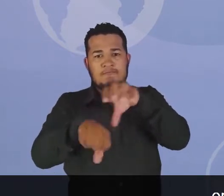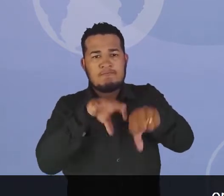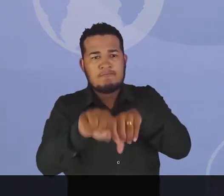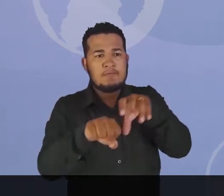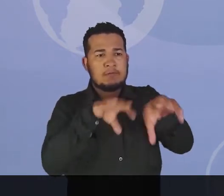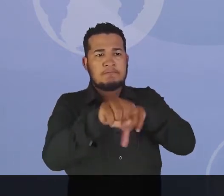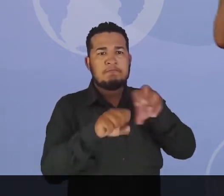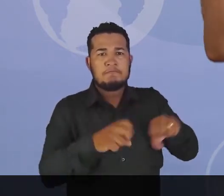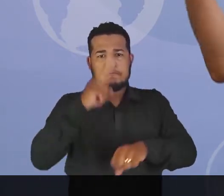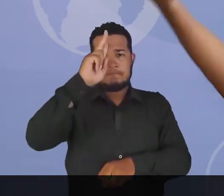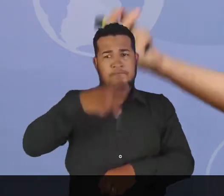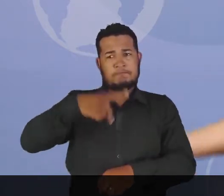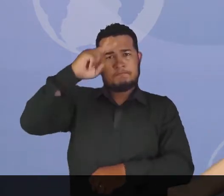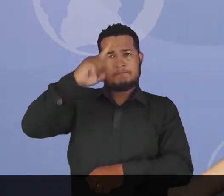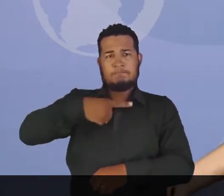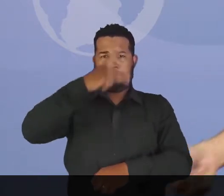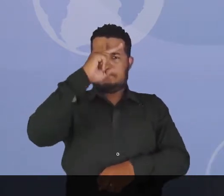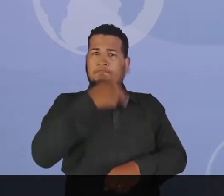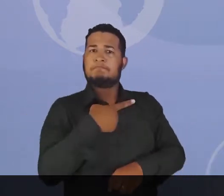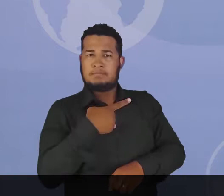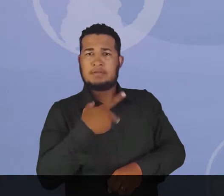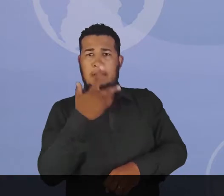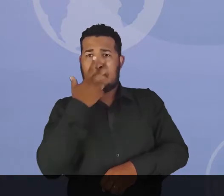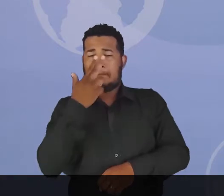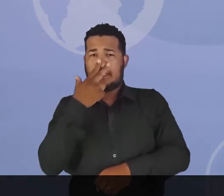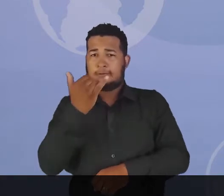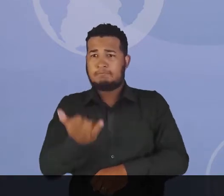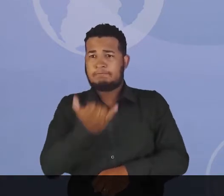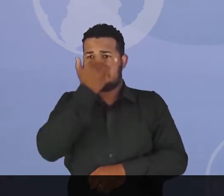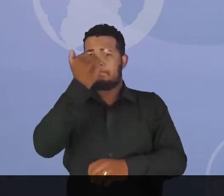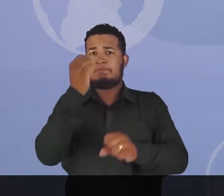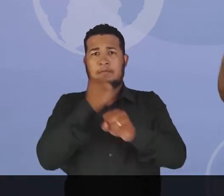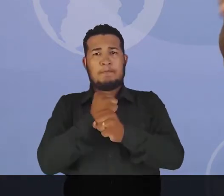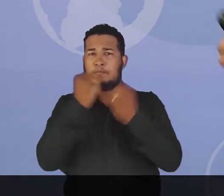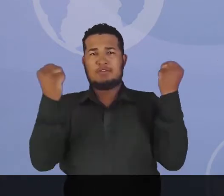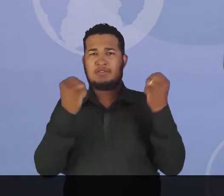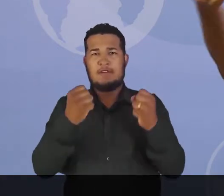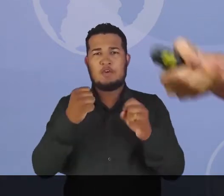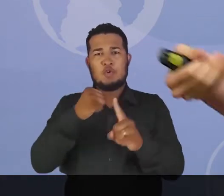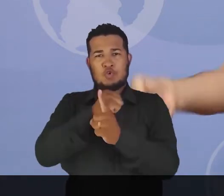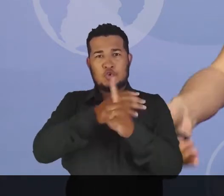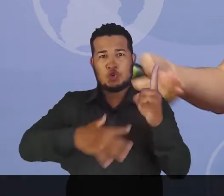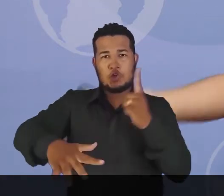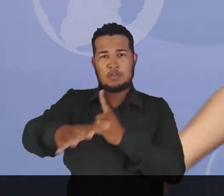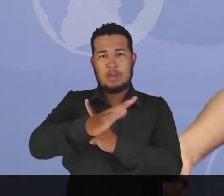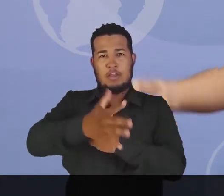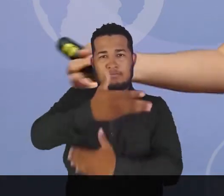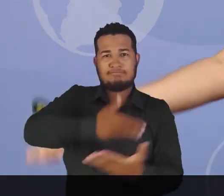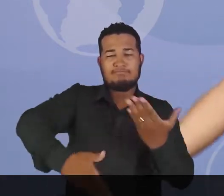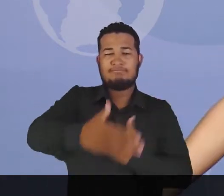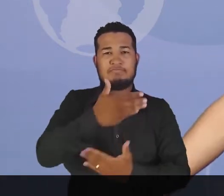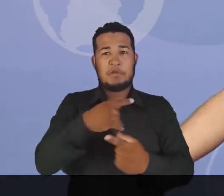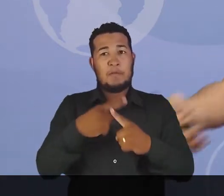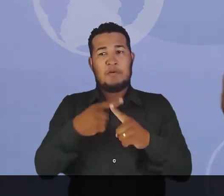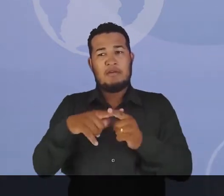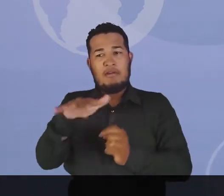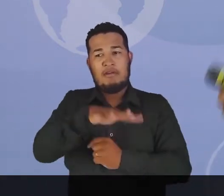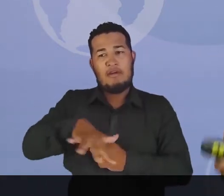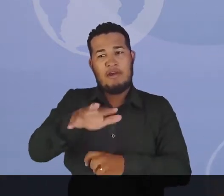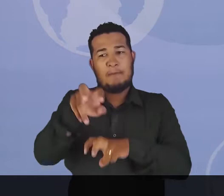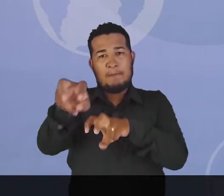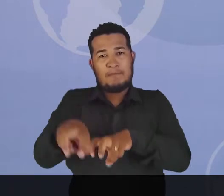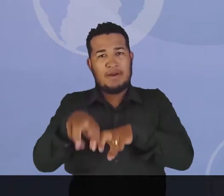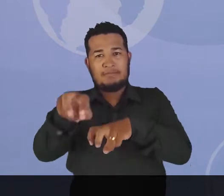individual, inviabilizou a vida em sociedade, porque agora não tem mais espaço para plantar, de